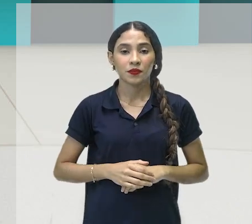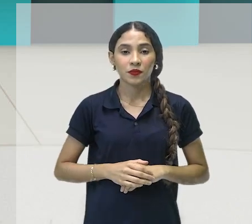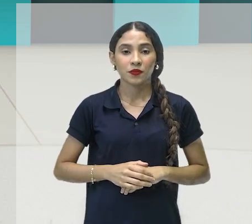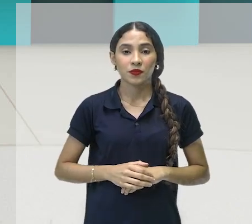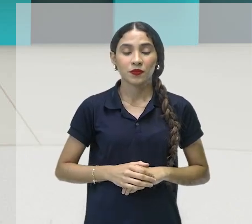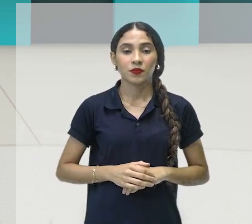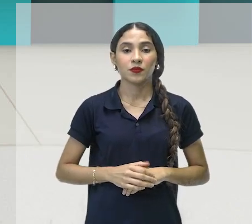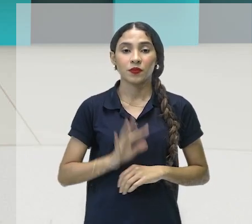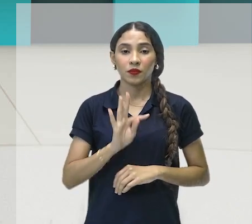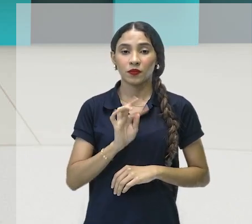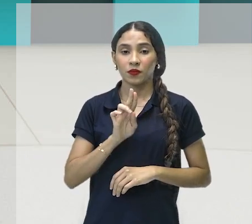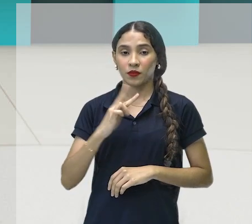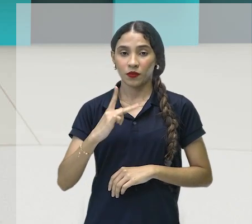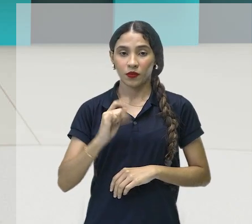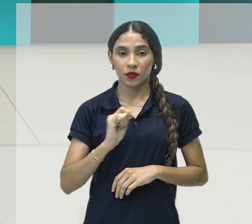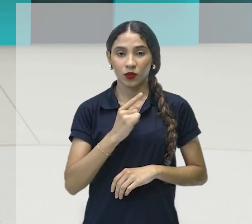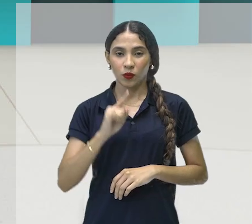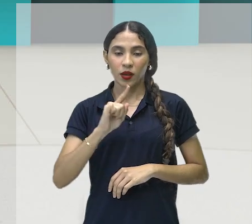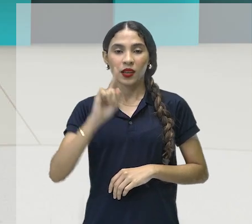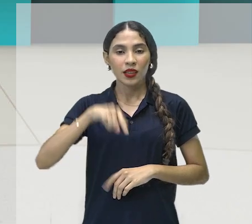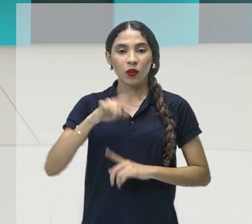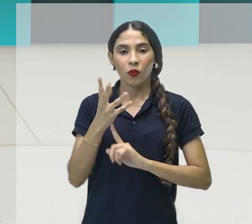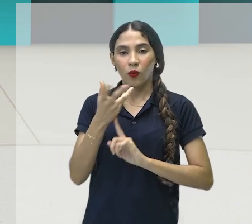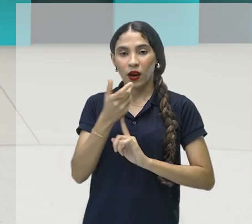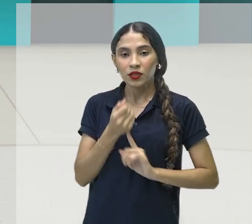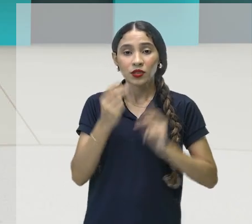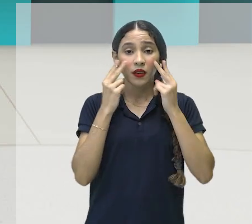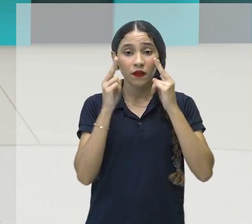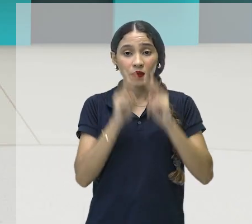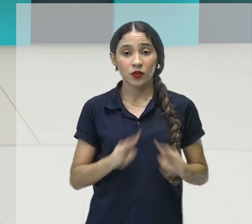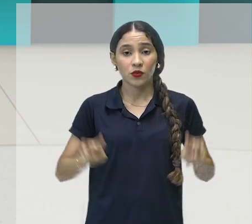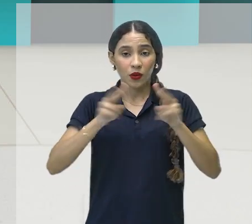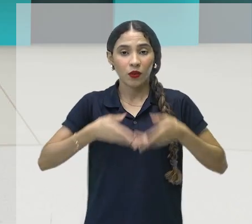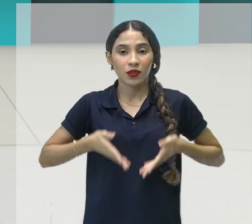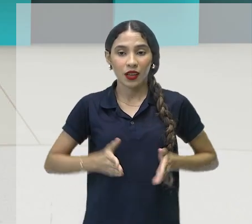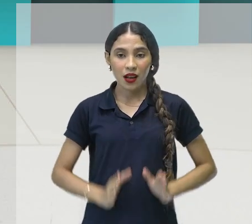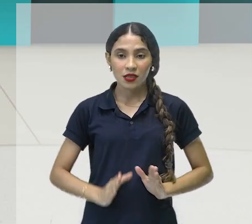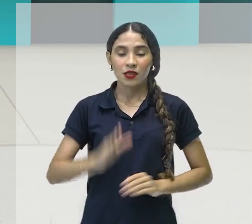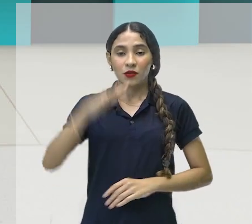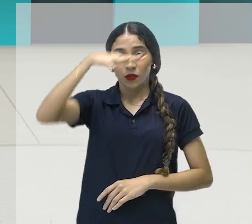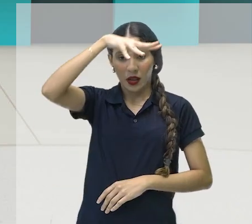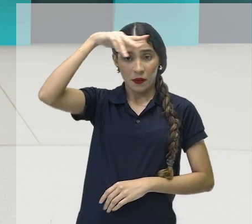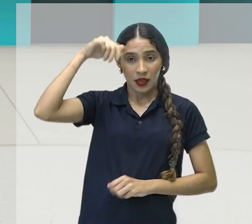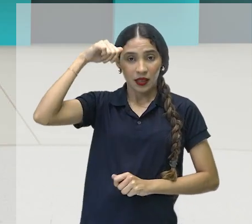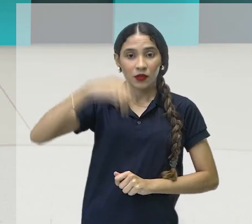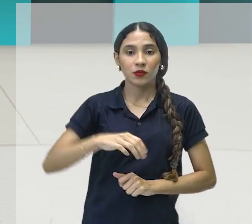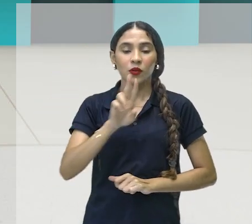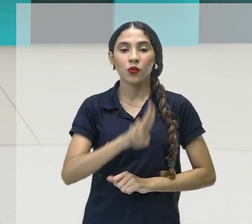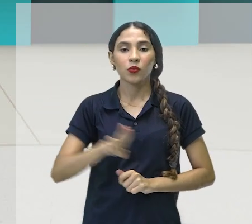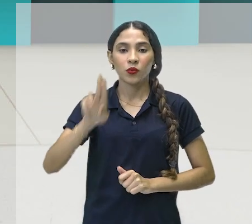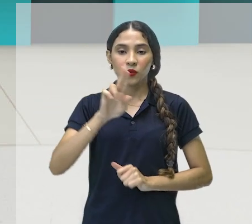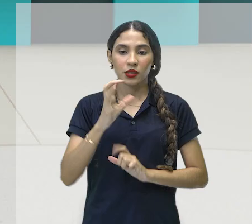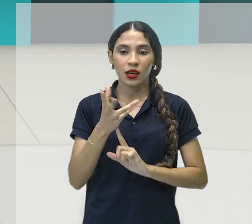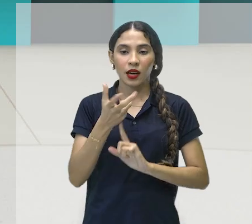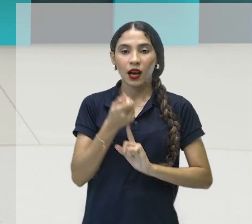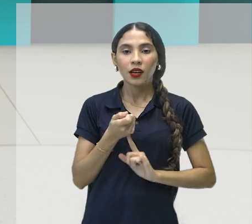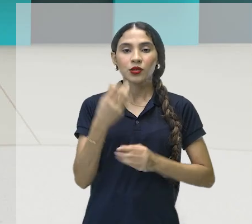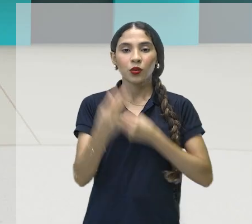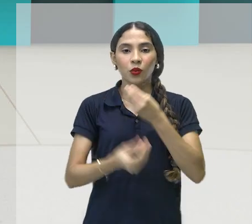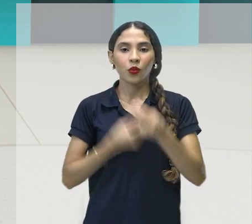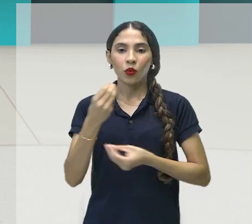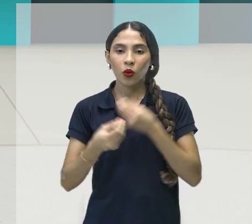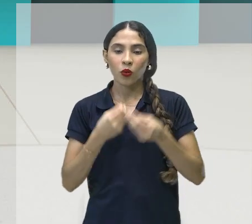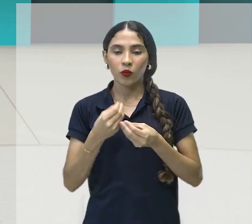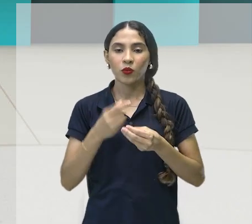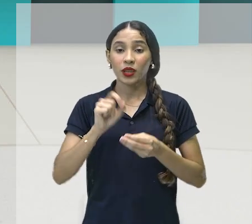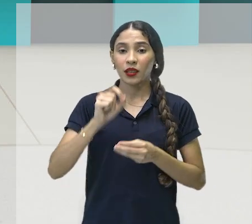amazonenses. Vamos falar sobre o Tupã, que é um artista visual nascido em Manaus. Ele usa a arte